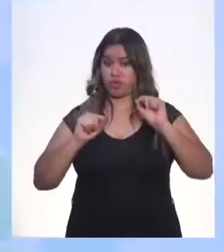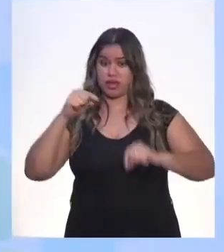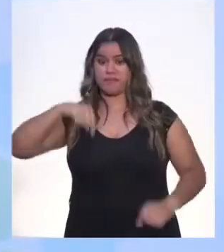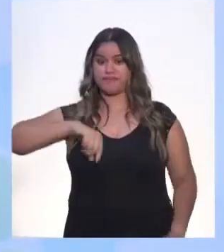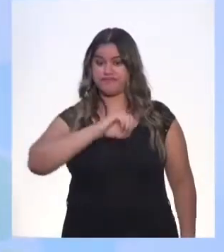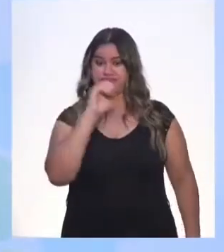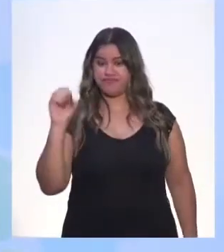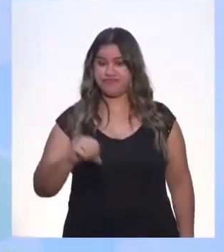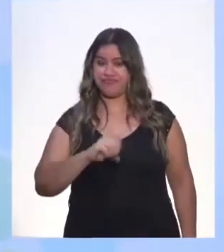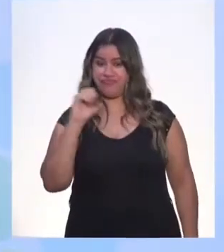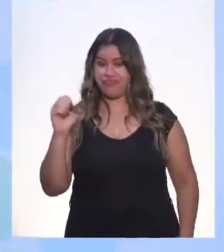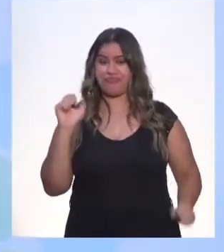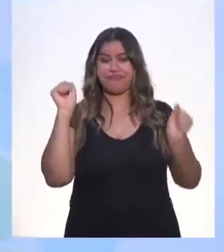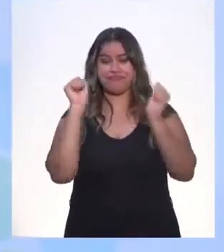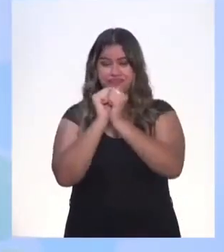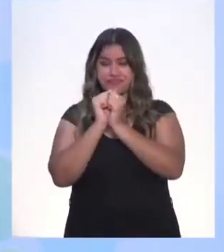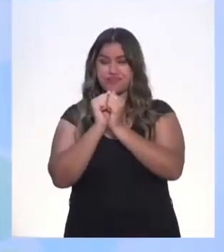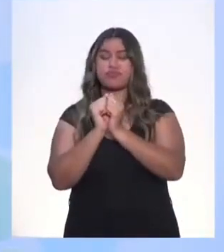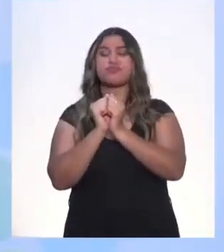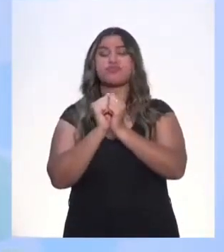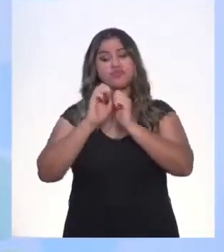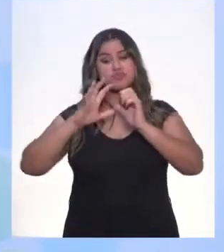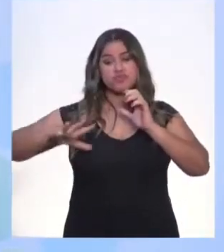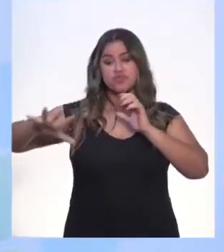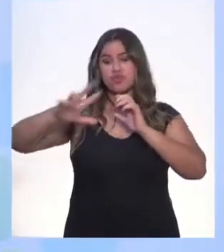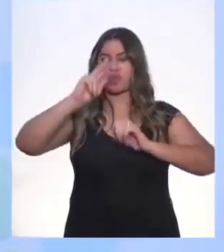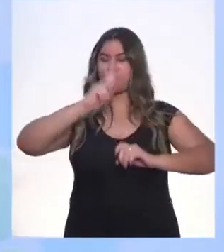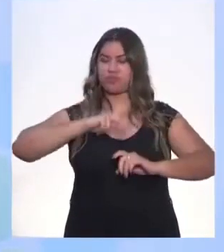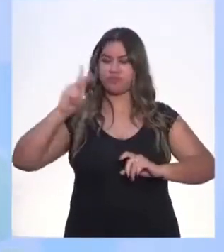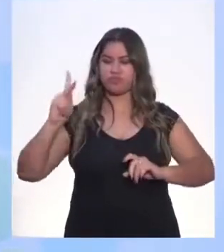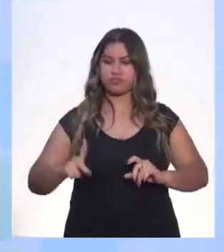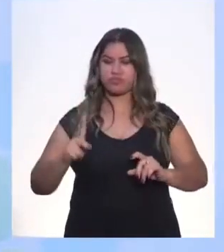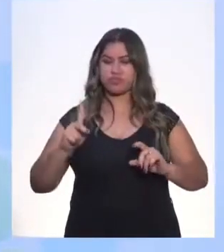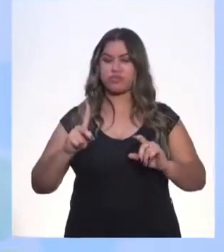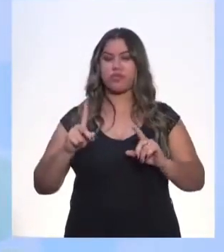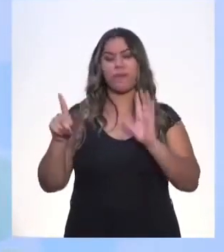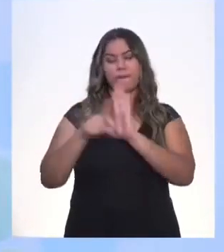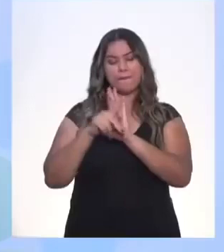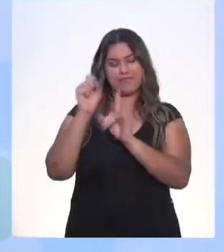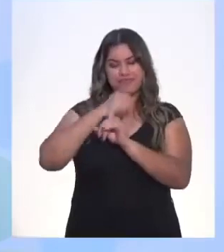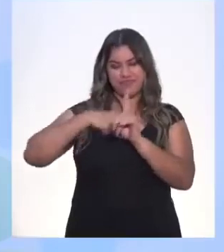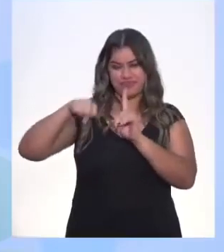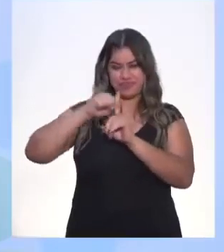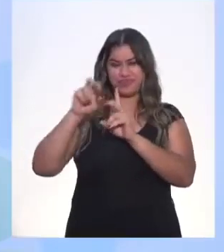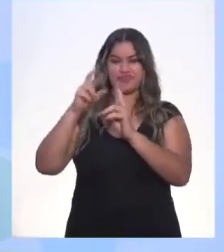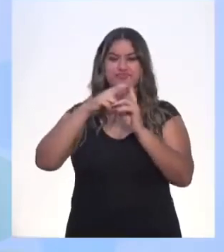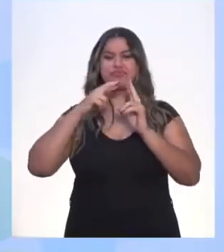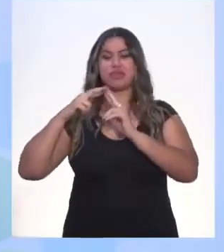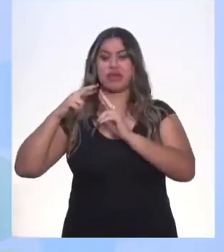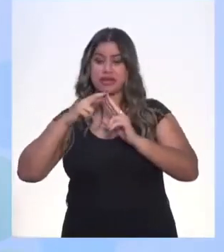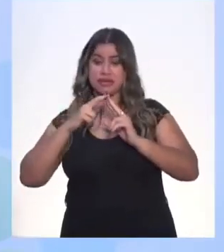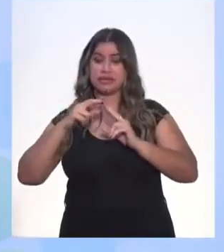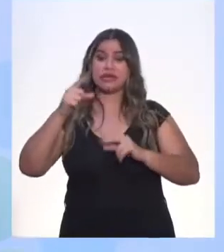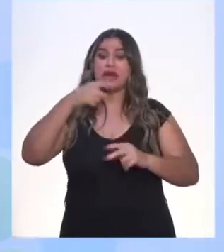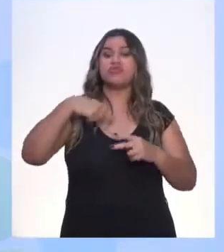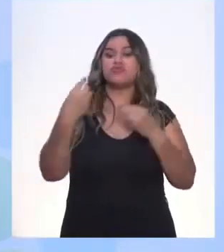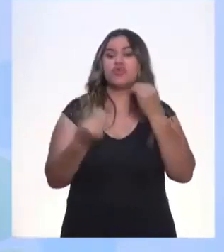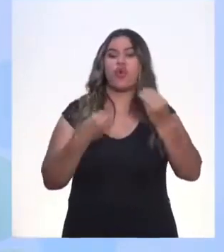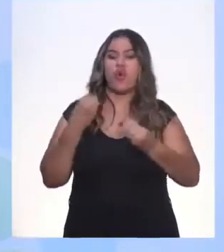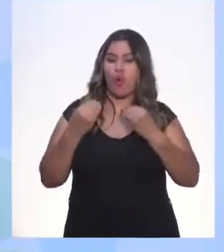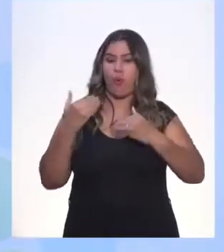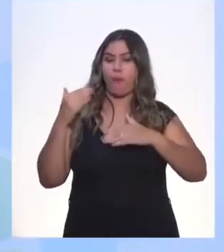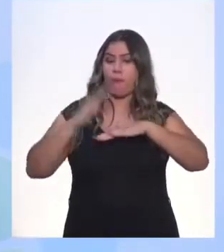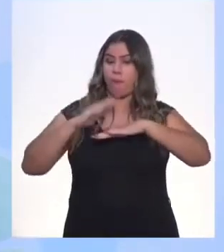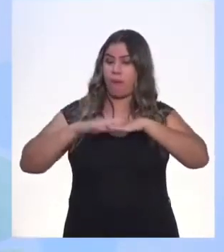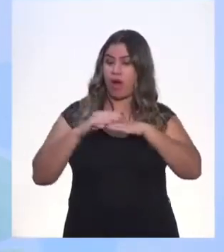de Mídias, junto com as vozes de todos os professores de Sociologia da rede, nós vamos